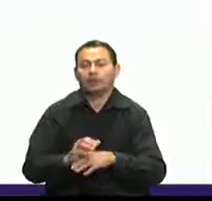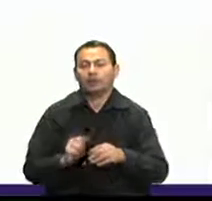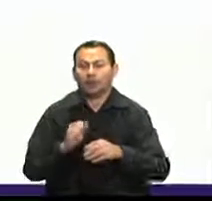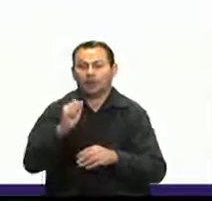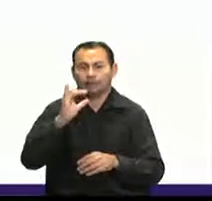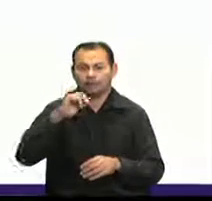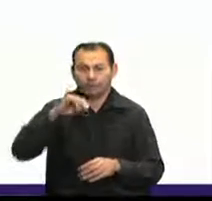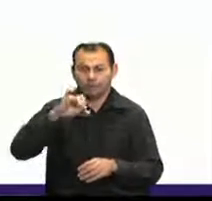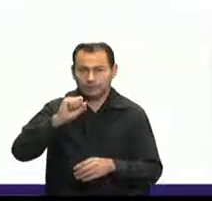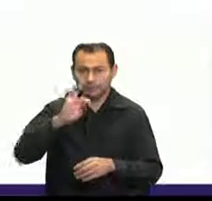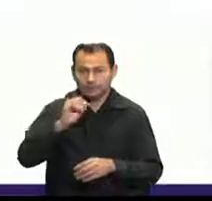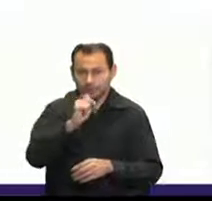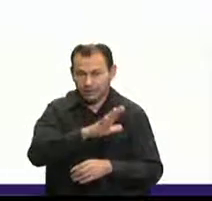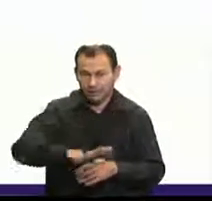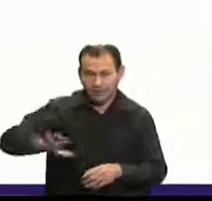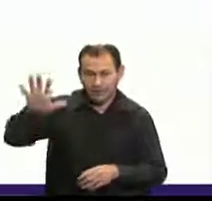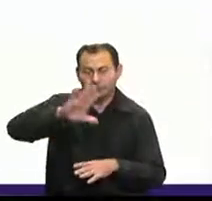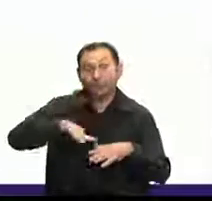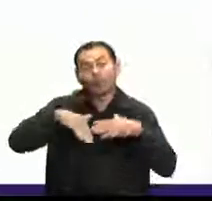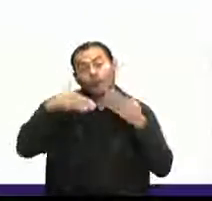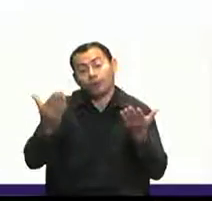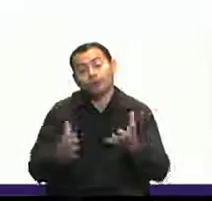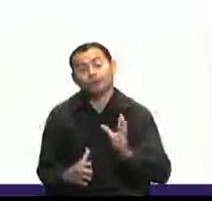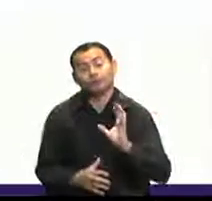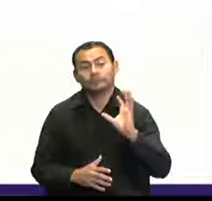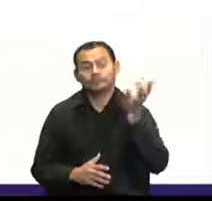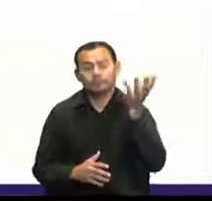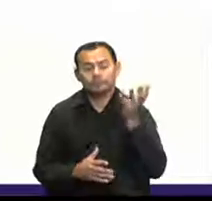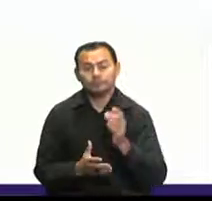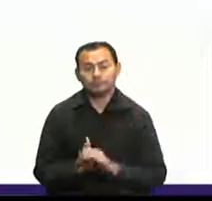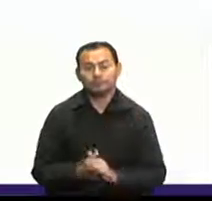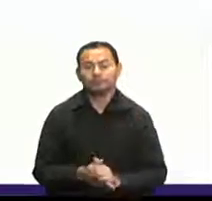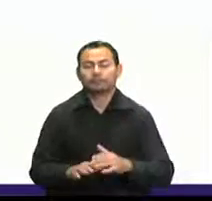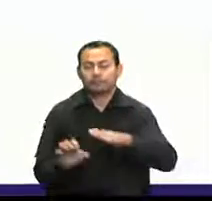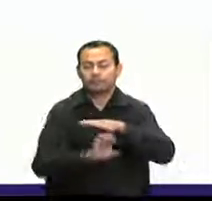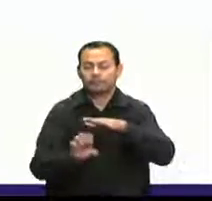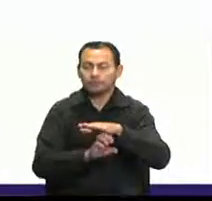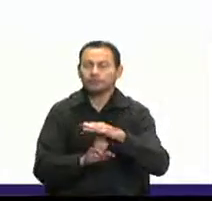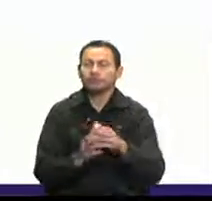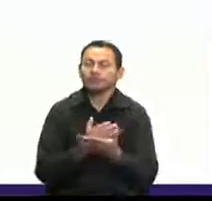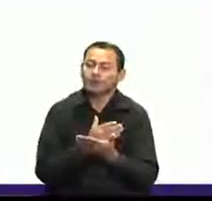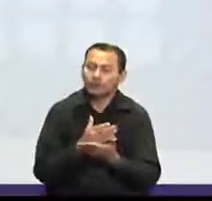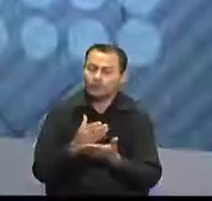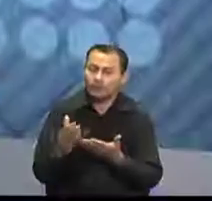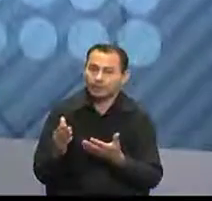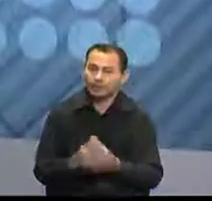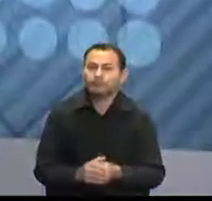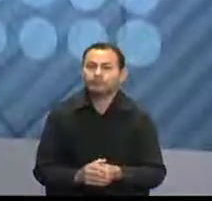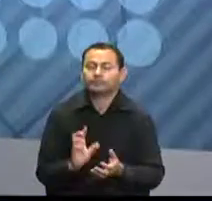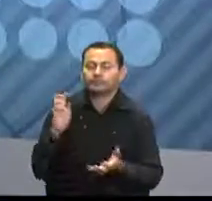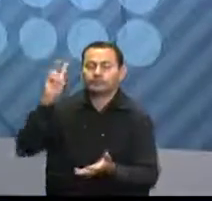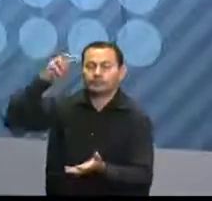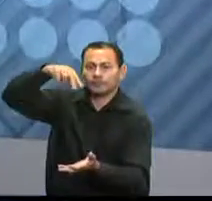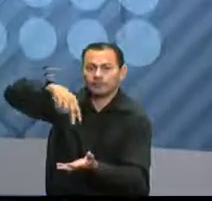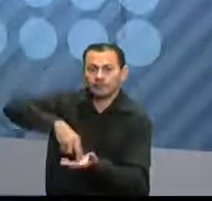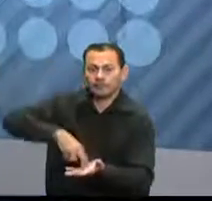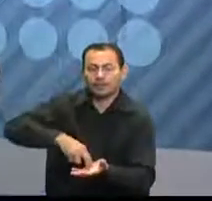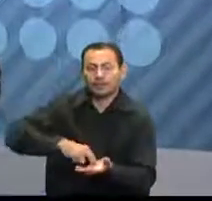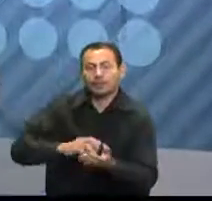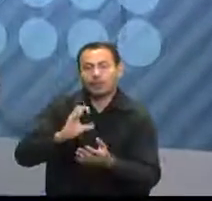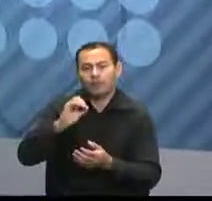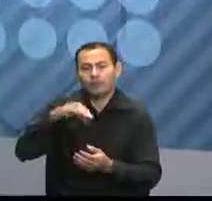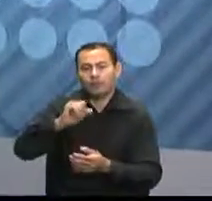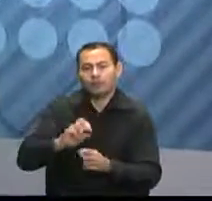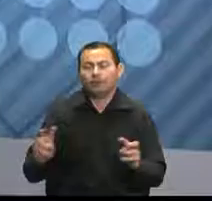acionistas em geral quando isso acontece a empresa então ela começa a participar da comissão